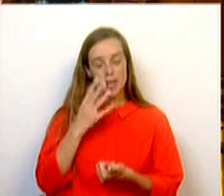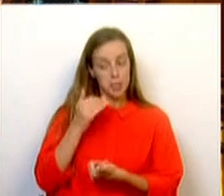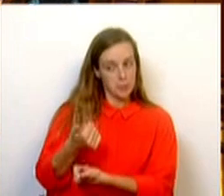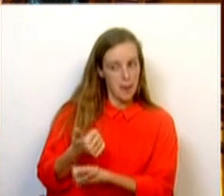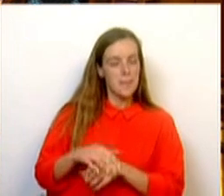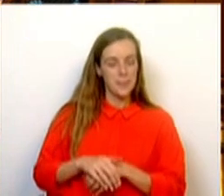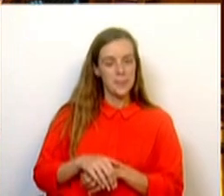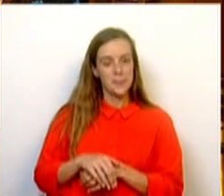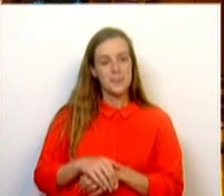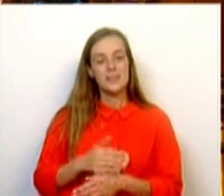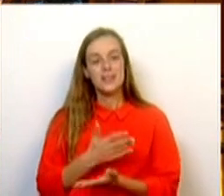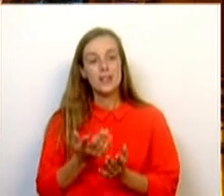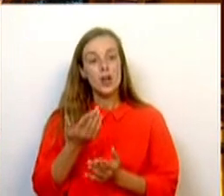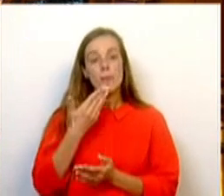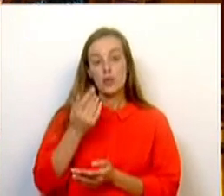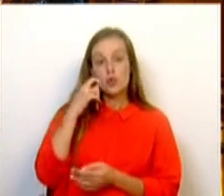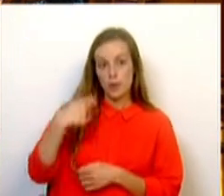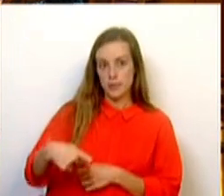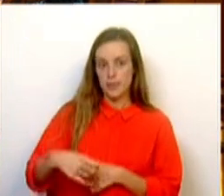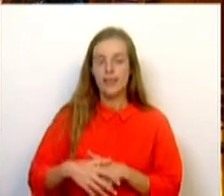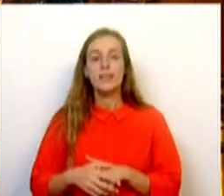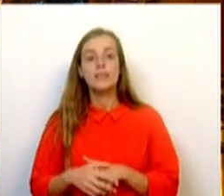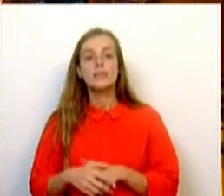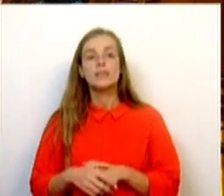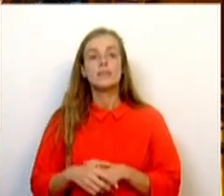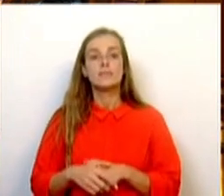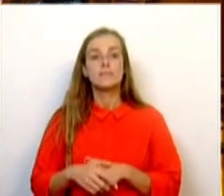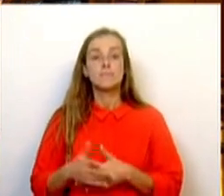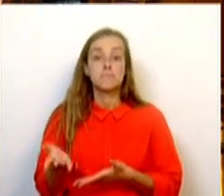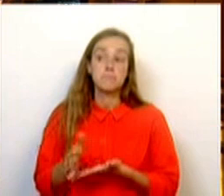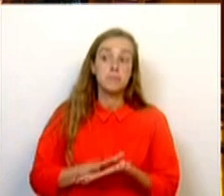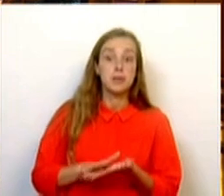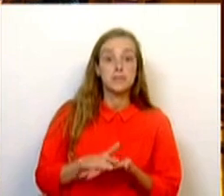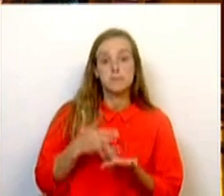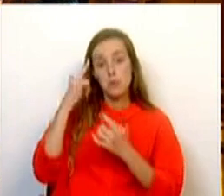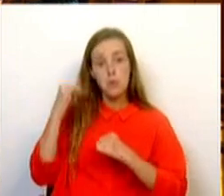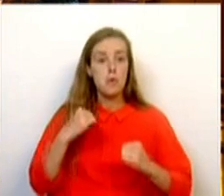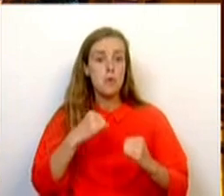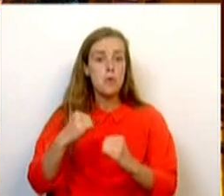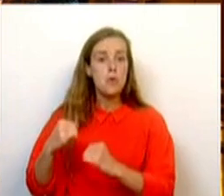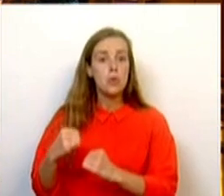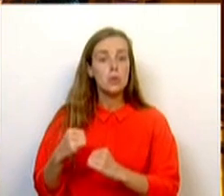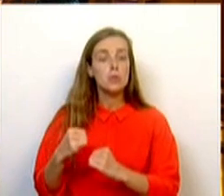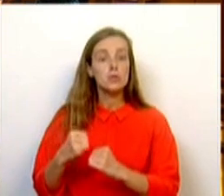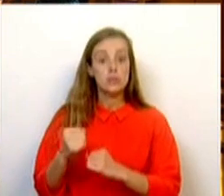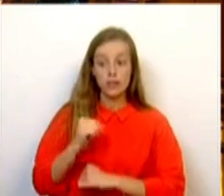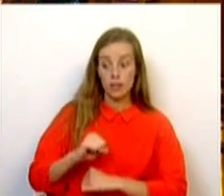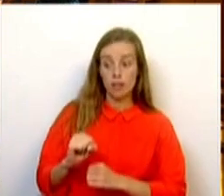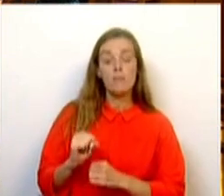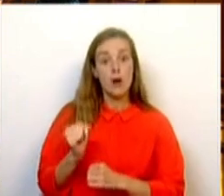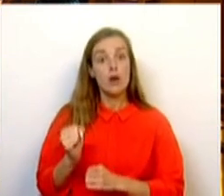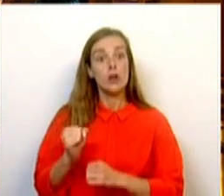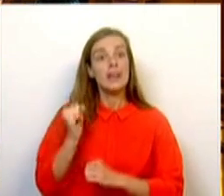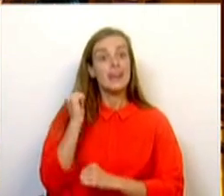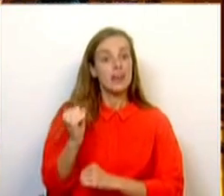Por favor. Muito obrigada, Sr. Presidente. Portanto, nós estamos basicamente de acordo. Os crimes contra a liberdade e a